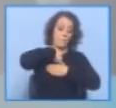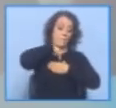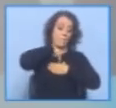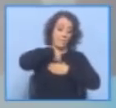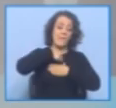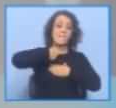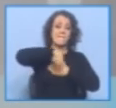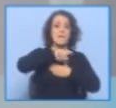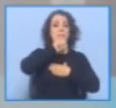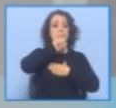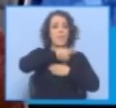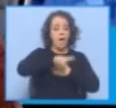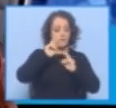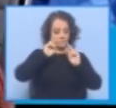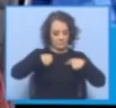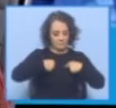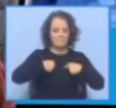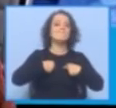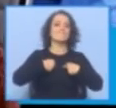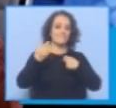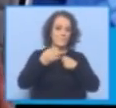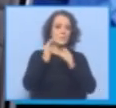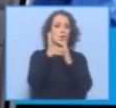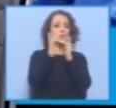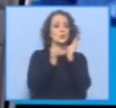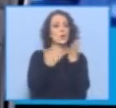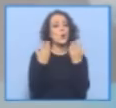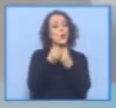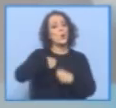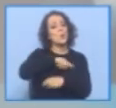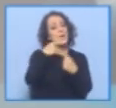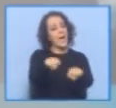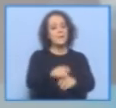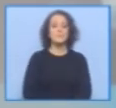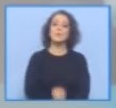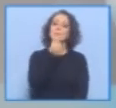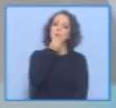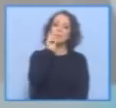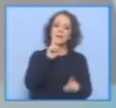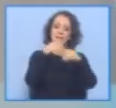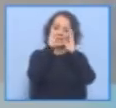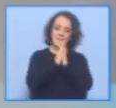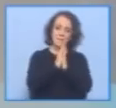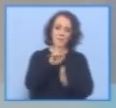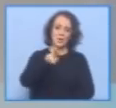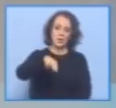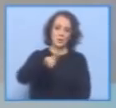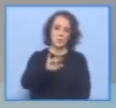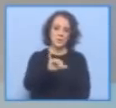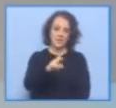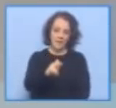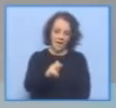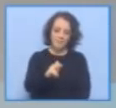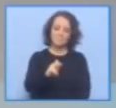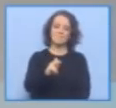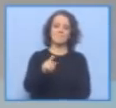somos capazes de ver-nos, que afinal de contas Jesus está connosco. Muito bem, irmã Núria, muito obrigado por nos ter